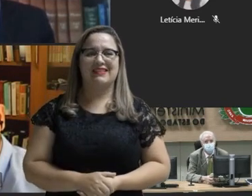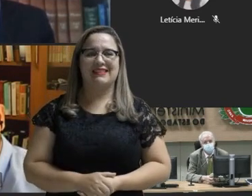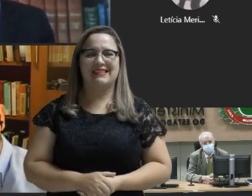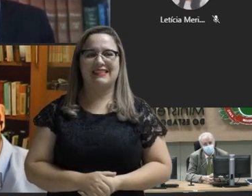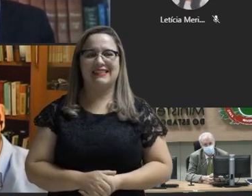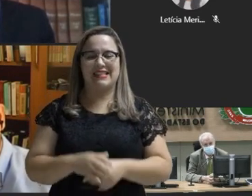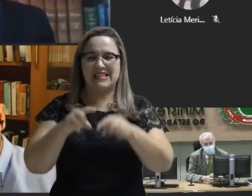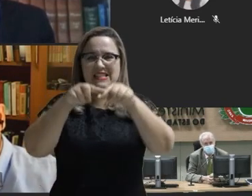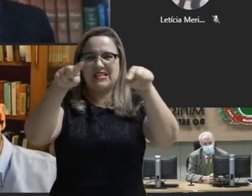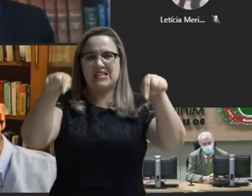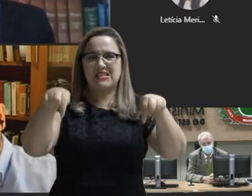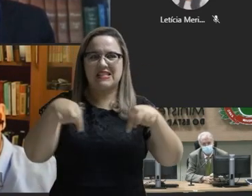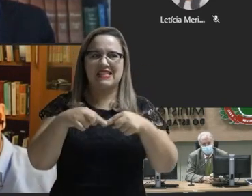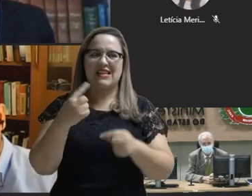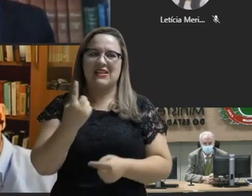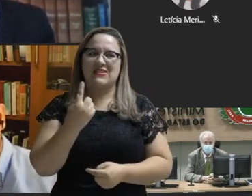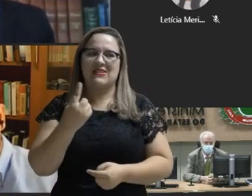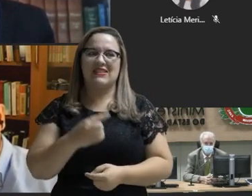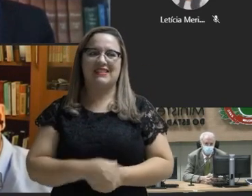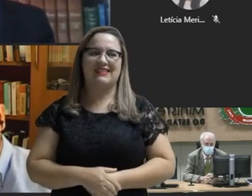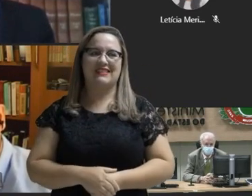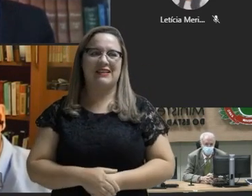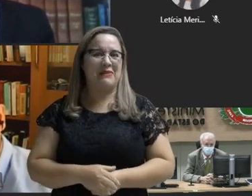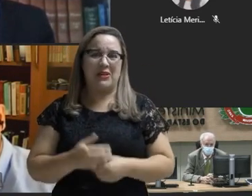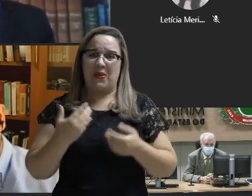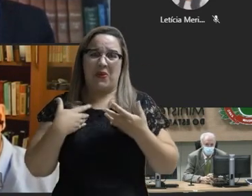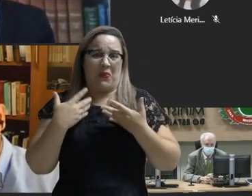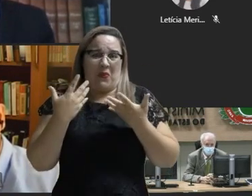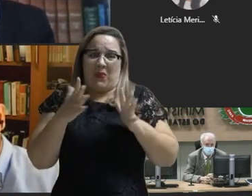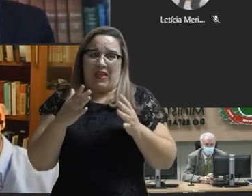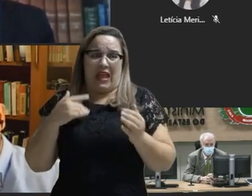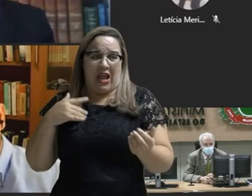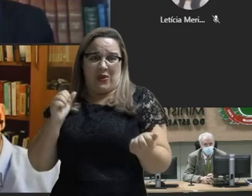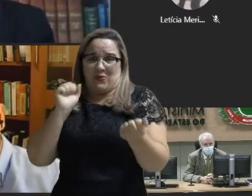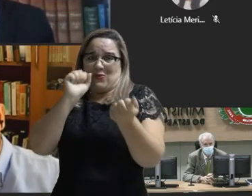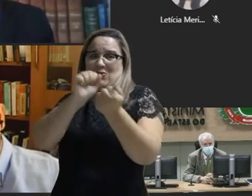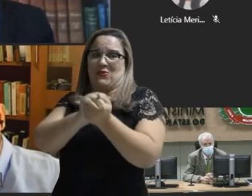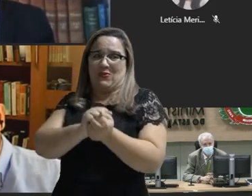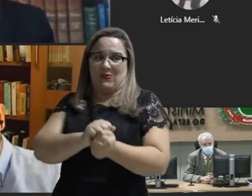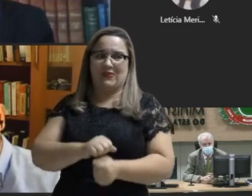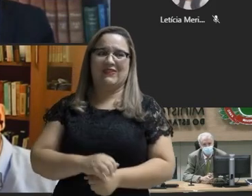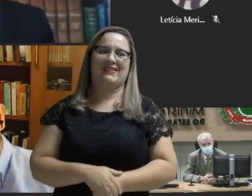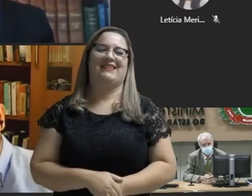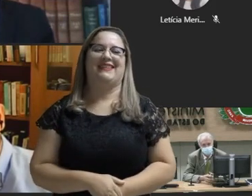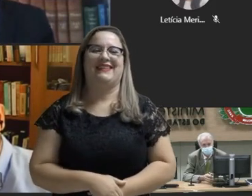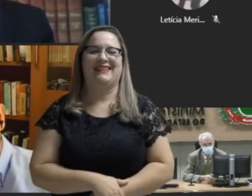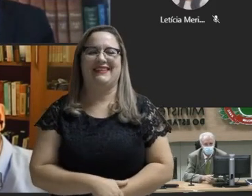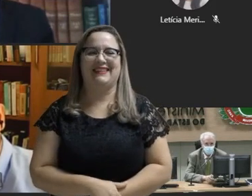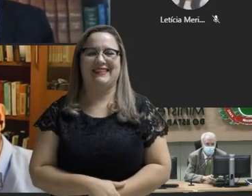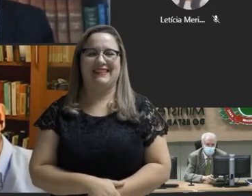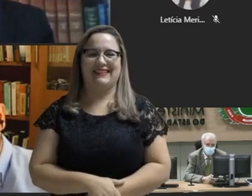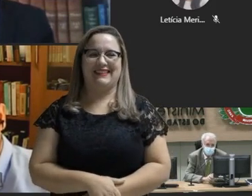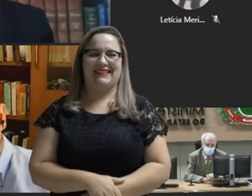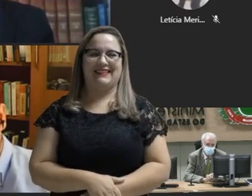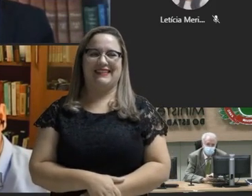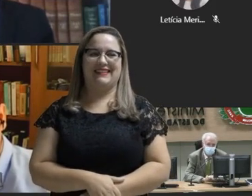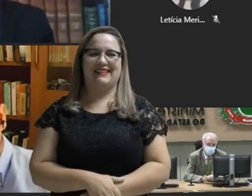aí. Mas não me queira levar para isso por causa disso, você é muito carente. Bom dia a todos, gente.